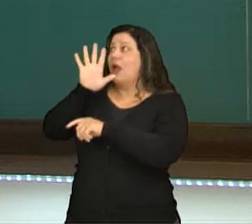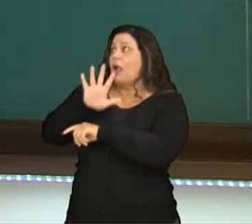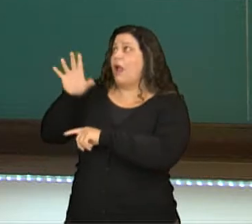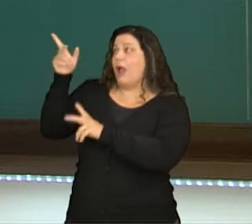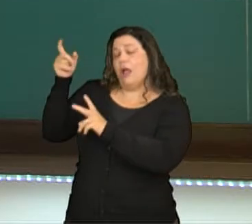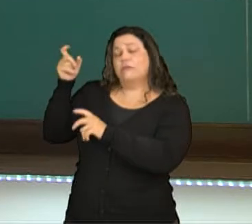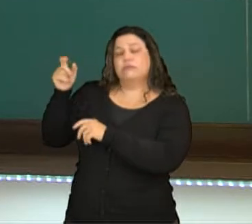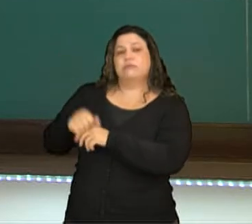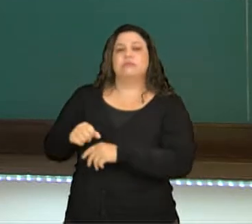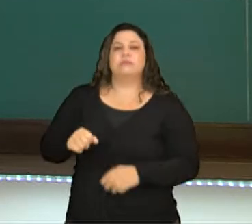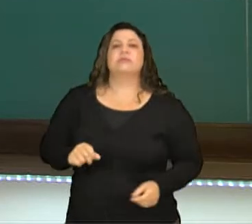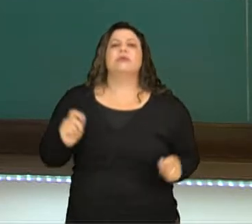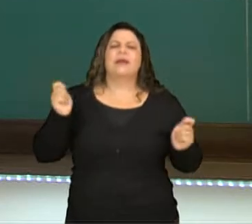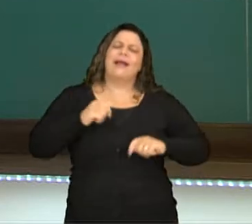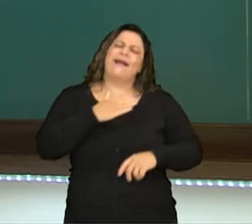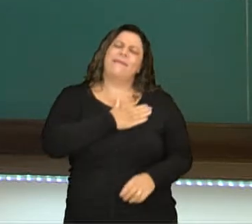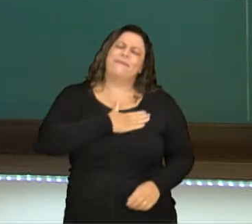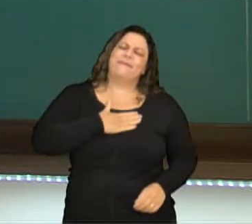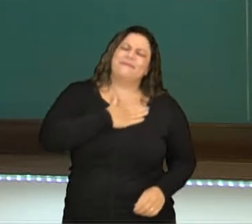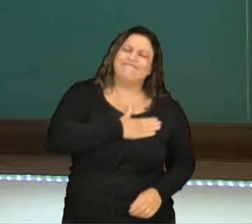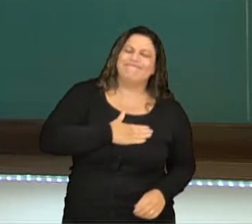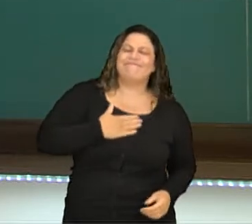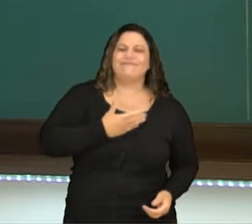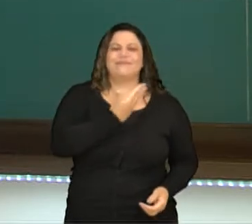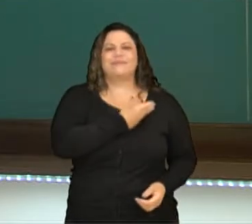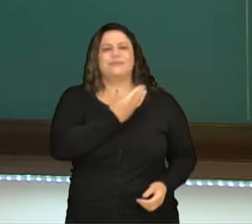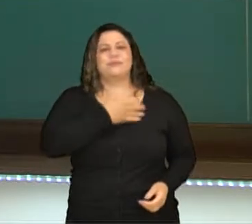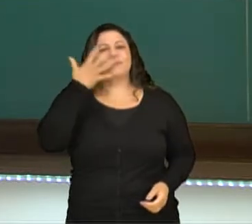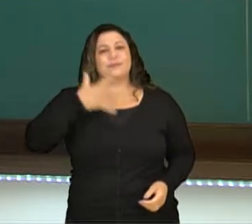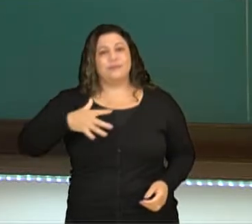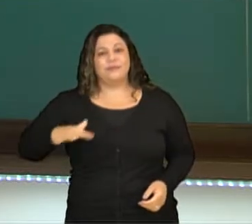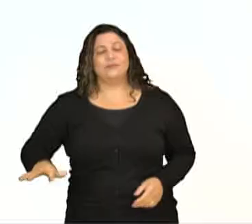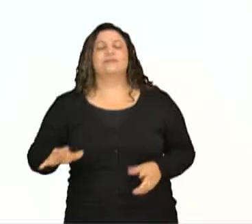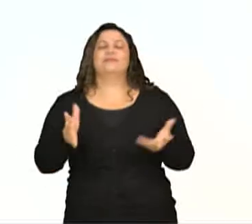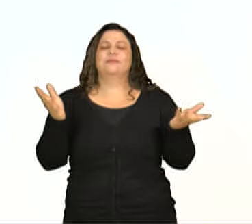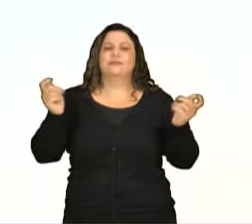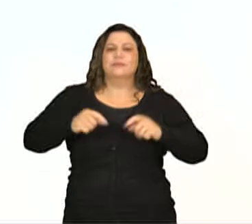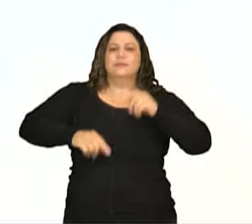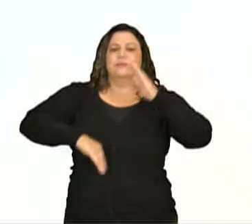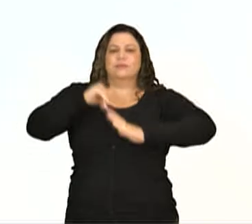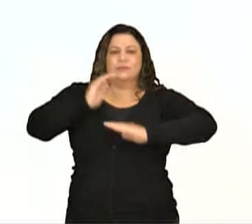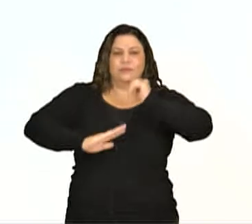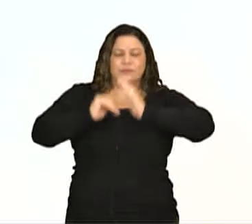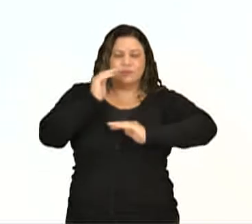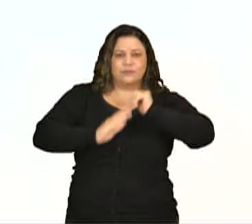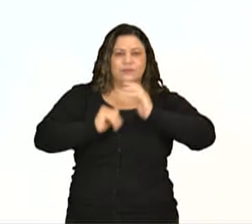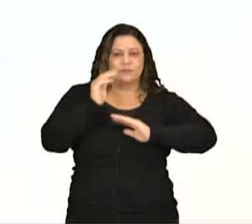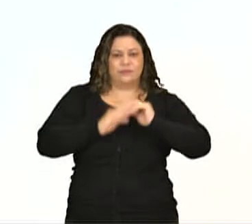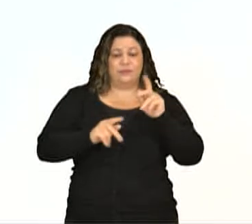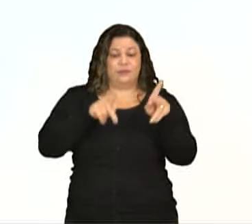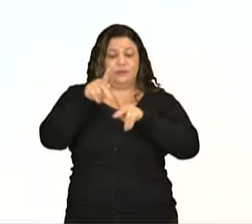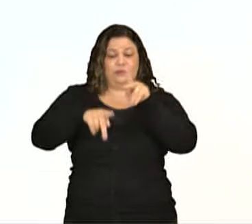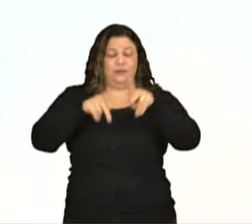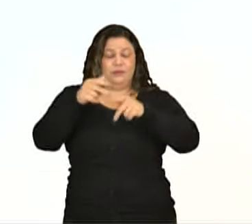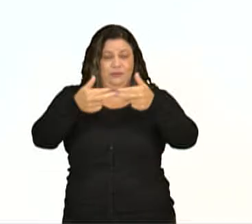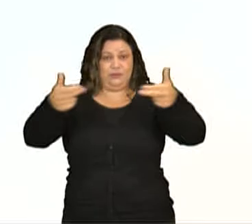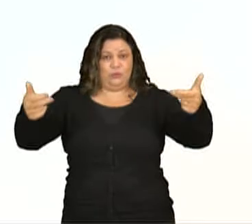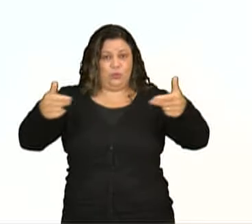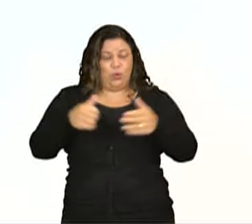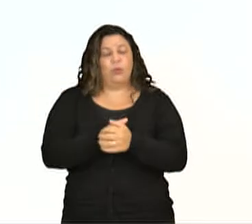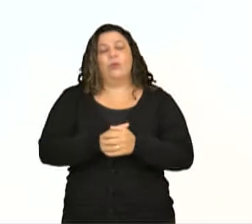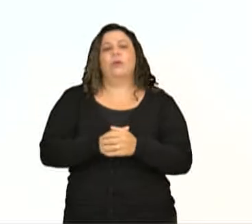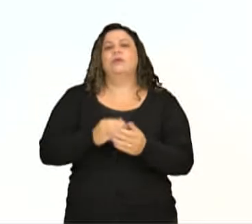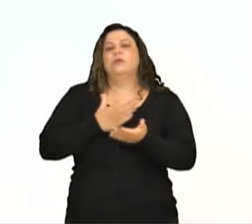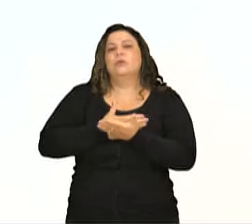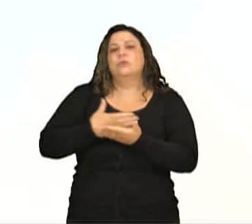líder carismático, amigo das crianças, popular. A prática política conhecida como populismo, ela